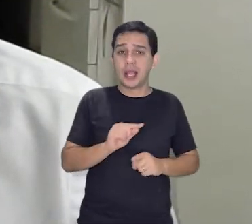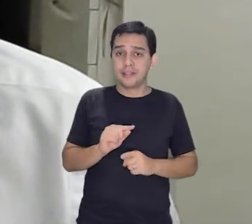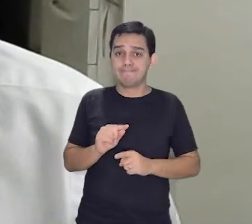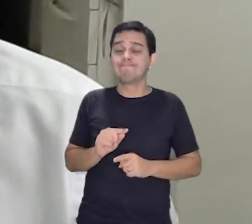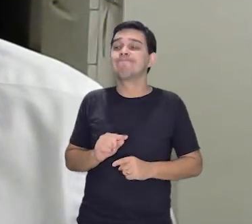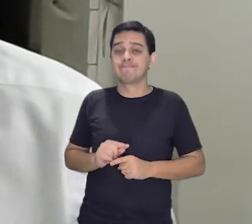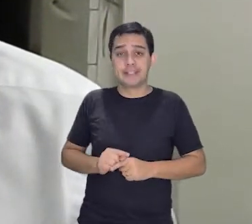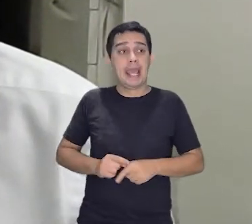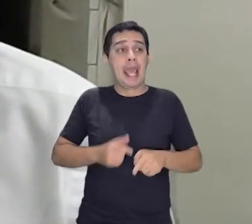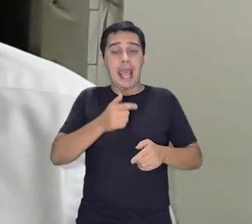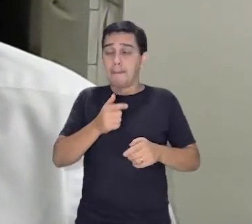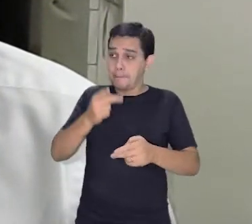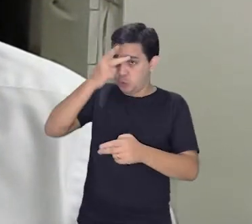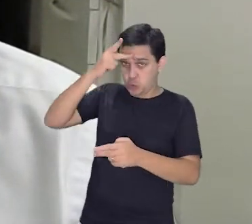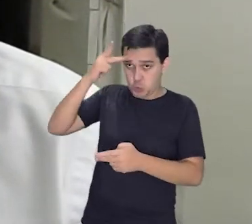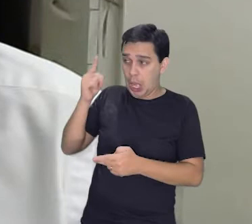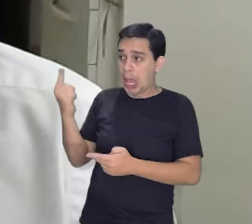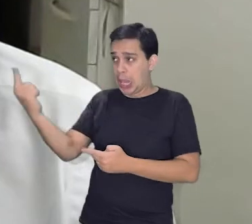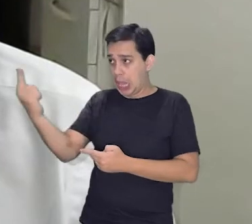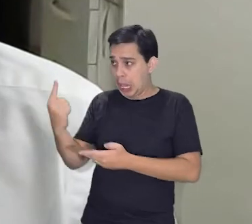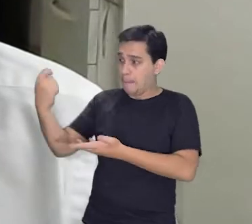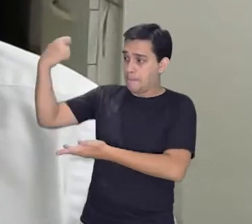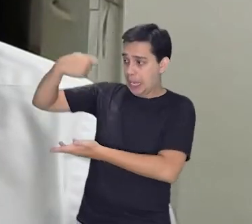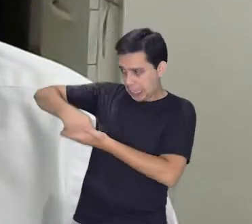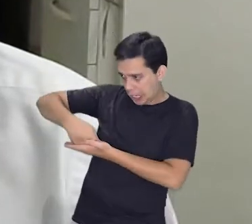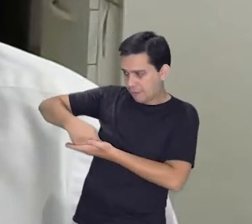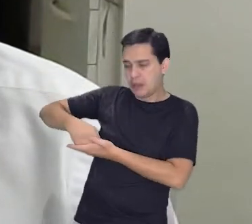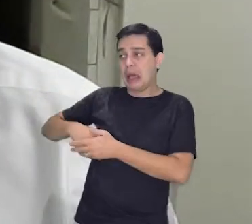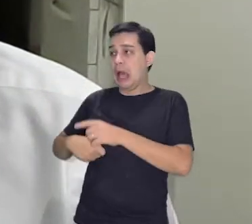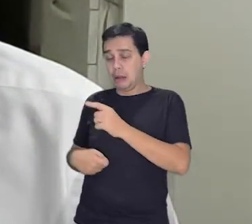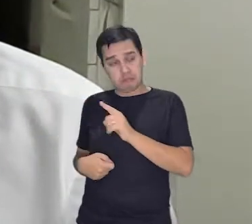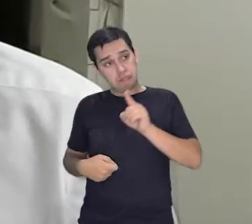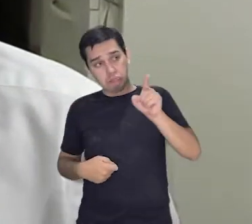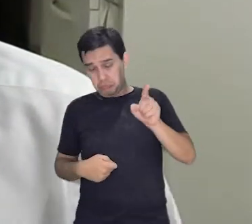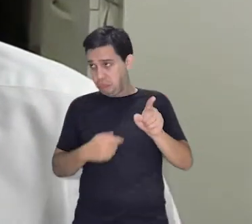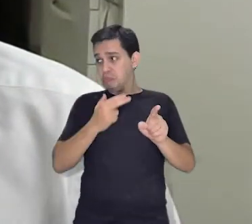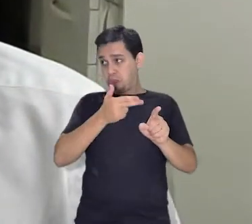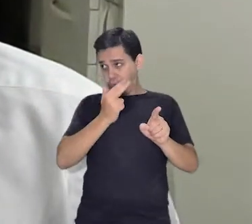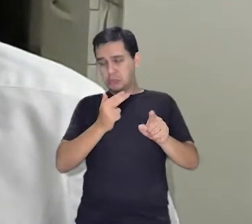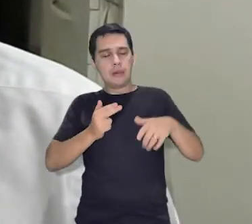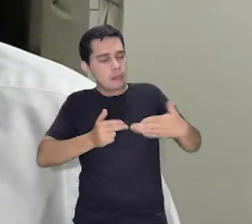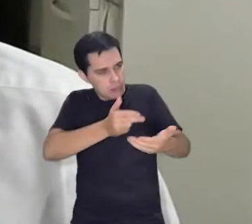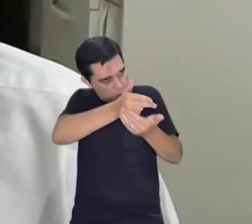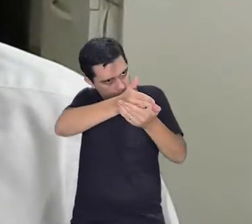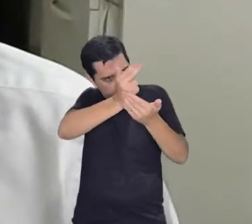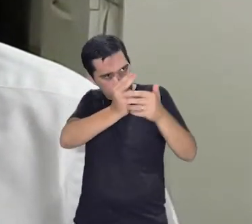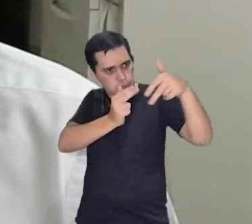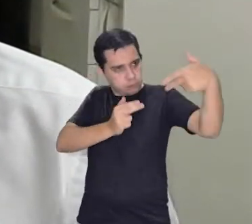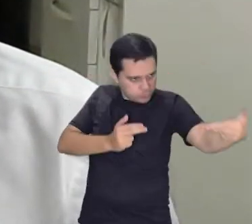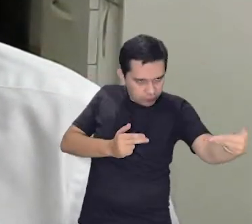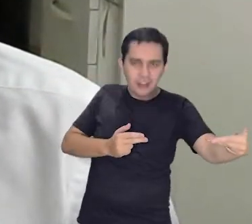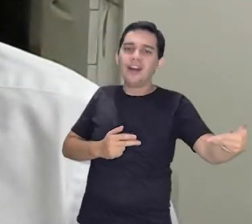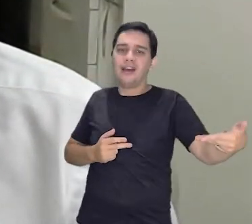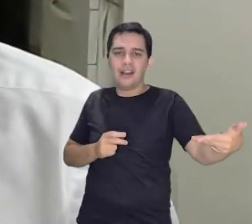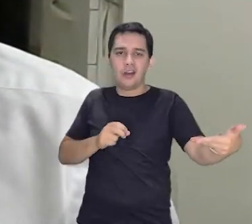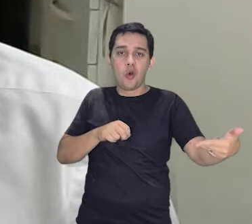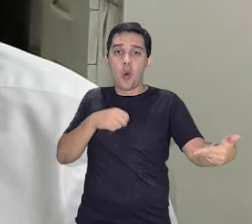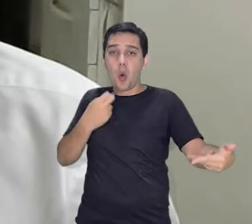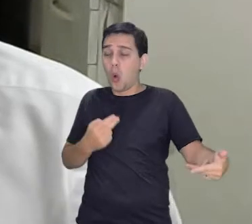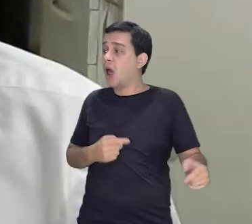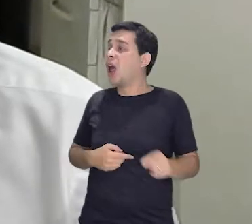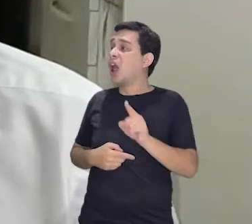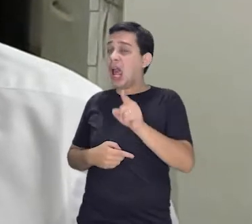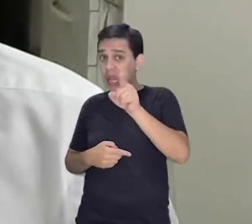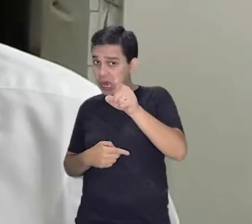por homicídios. Isso é um outro ponto apontado na investigação, que o Rony Lessa praticava